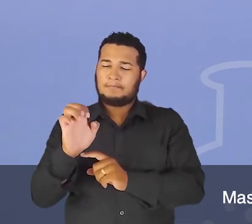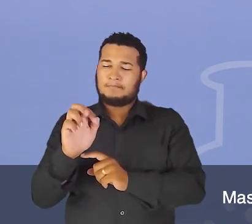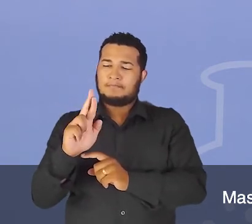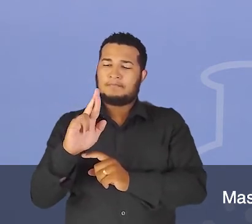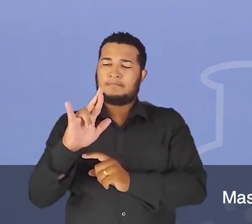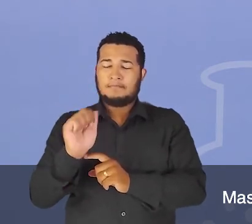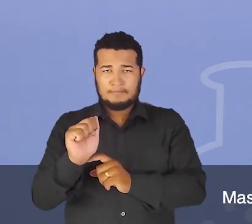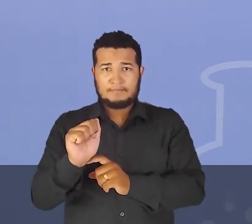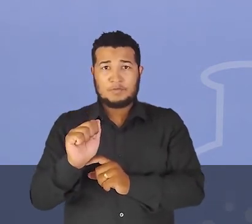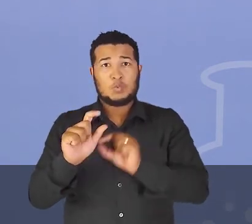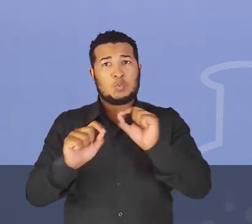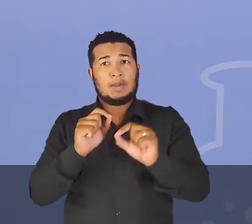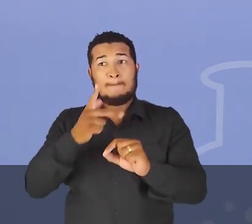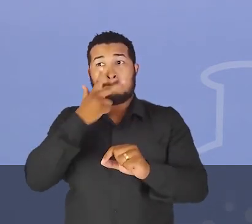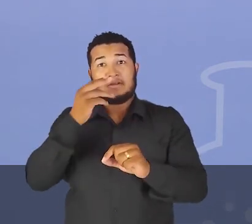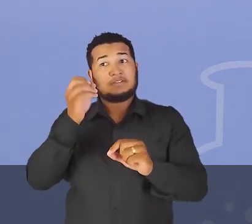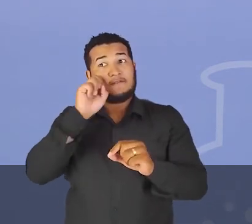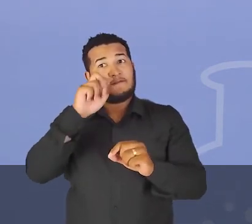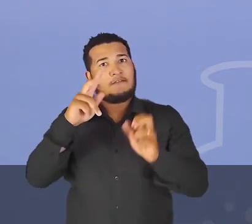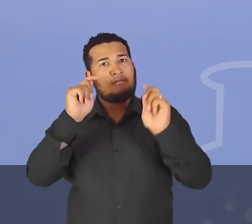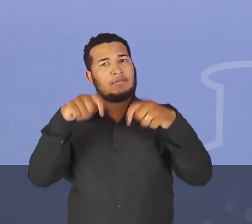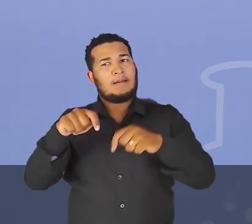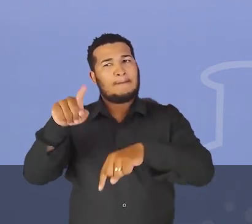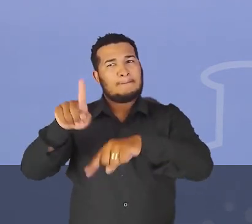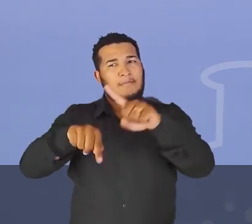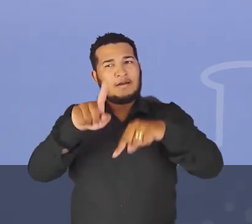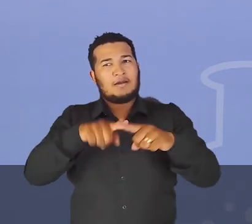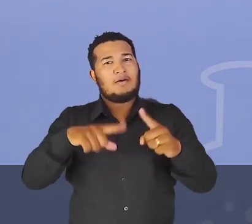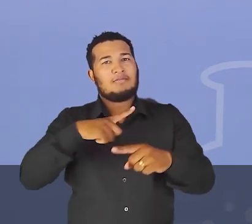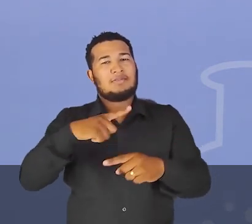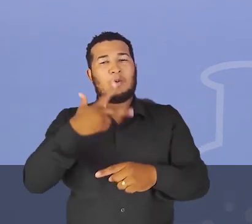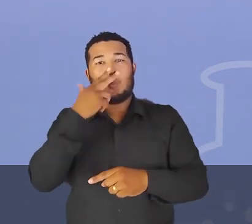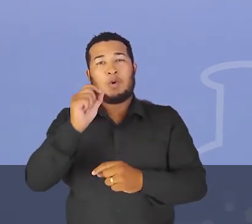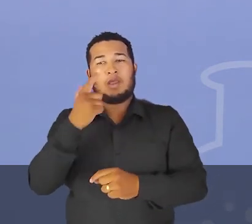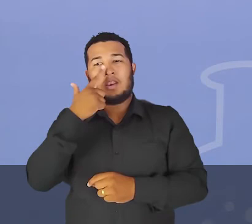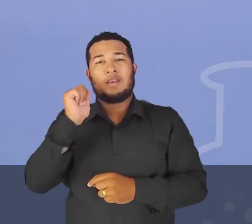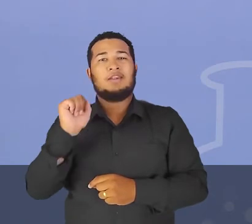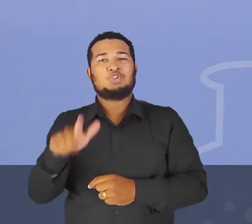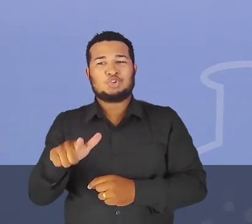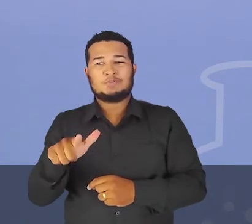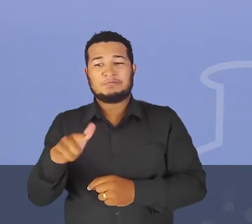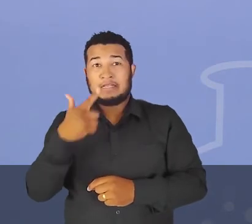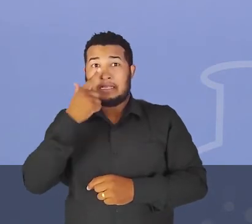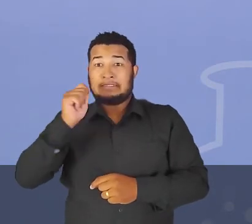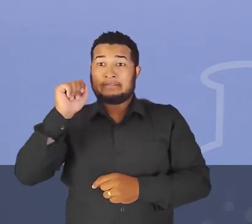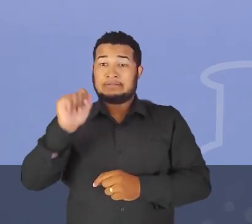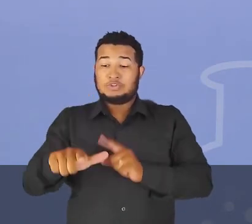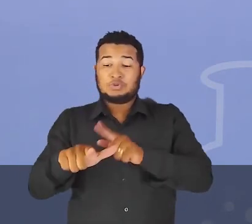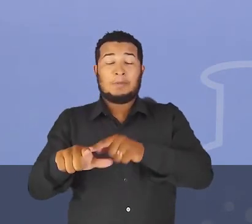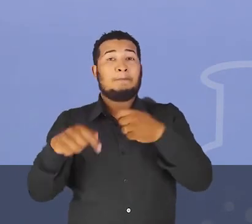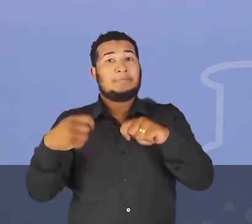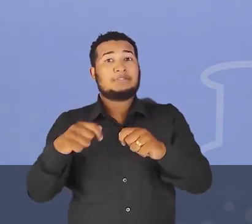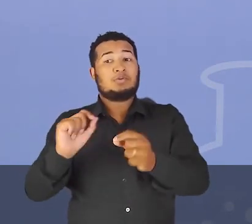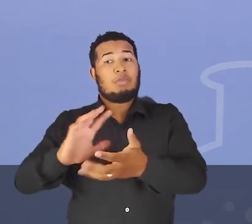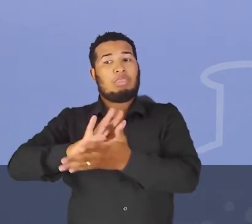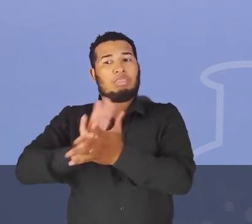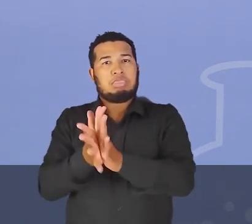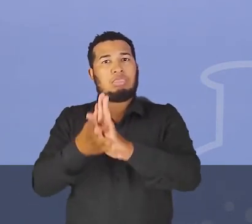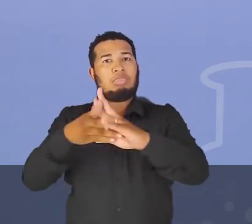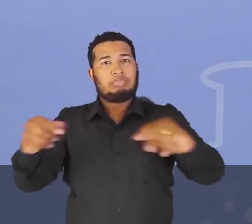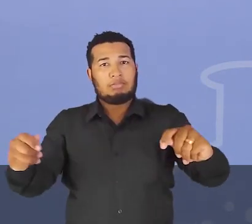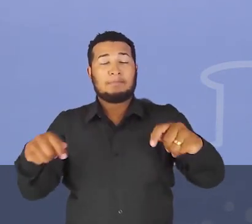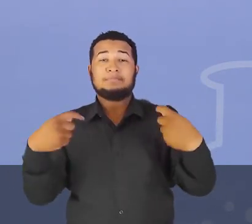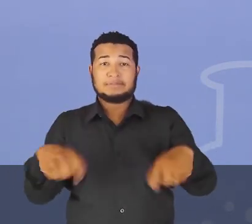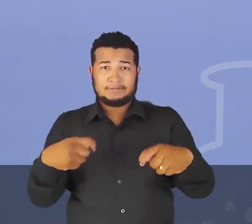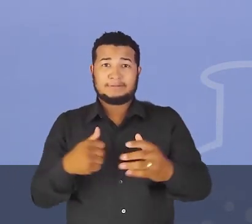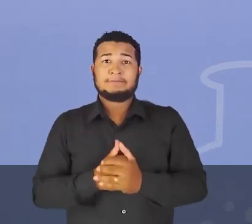esses materiais, né, esses equipamentos, eles geram resíduo. E esses resíduos, então, eles devem ser eliminados, né,